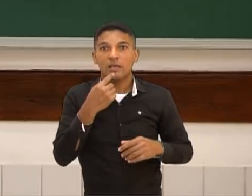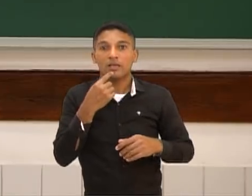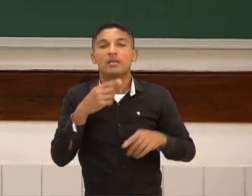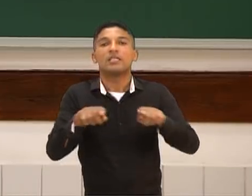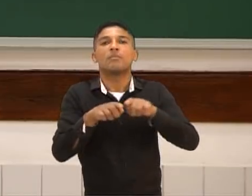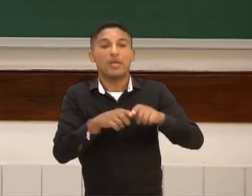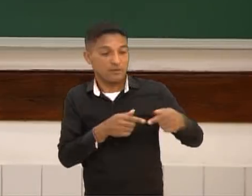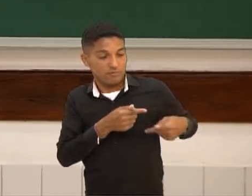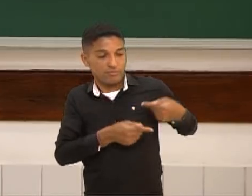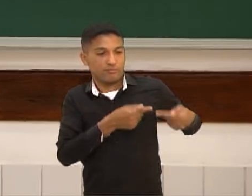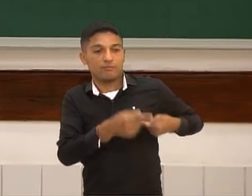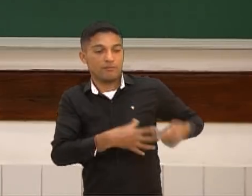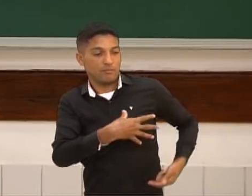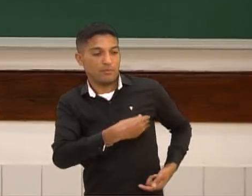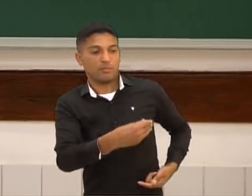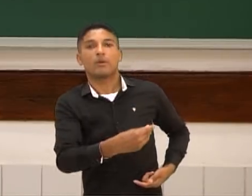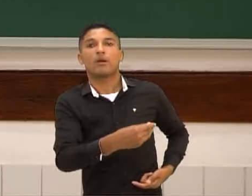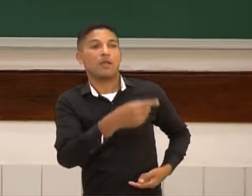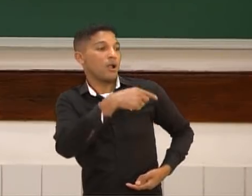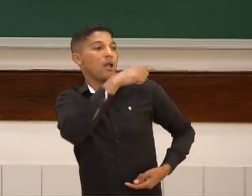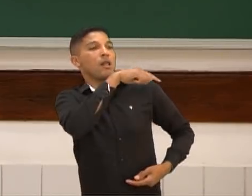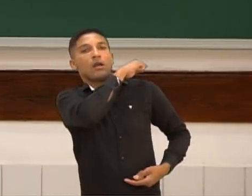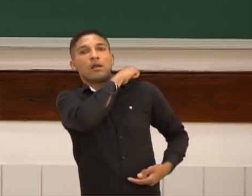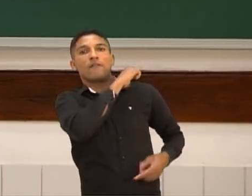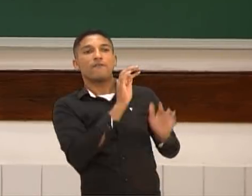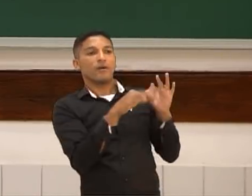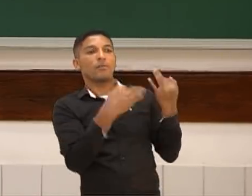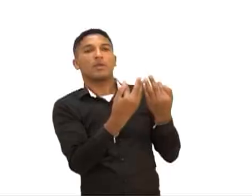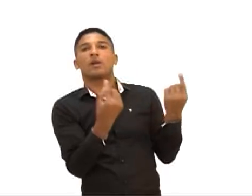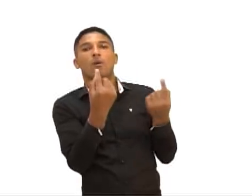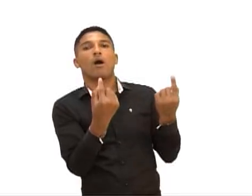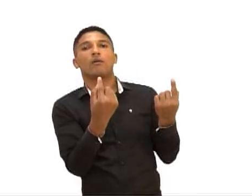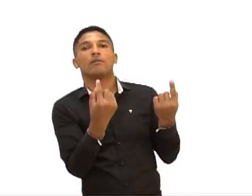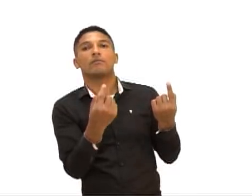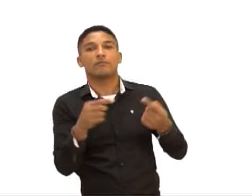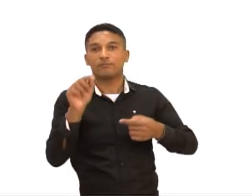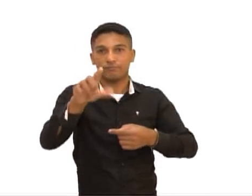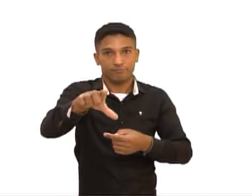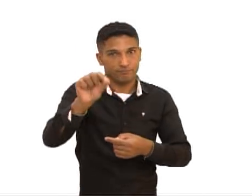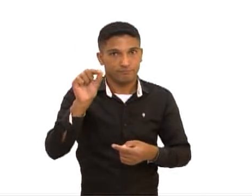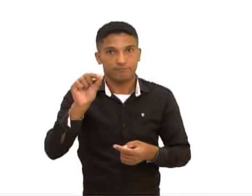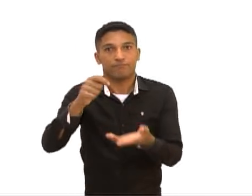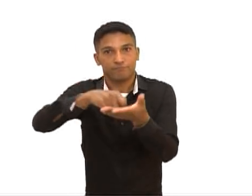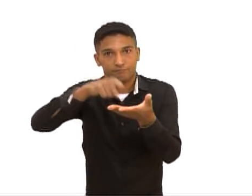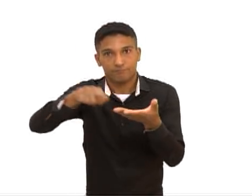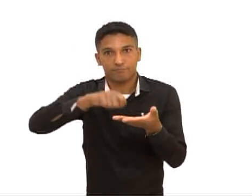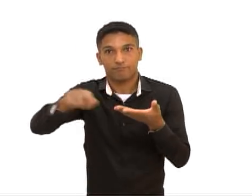descendência delas presentes ali na foto. Um tempo para mais esse exercício.